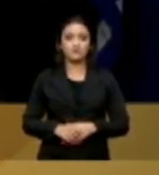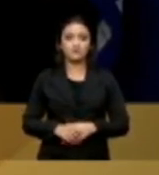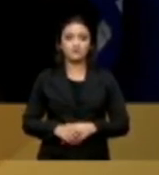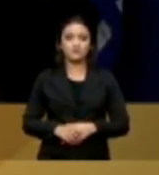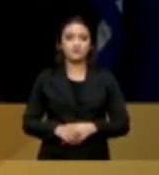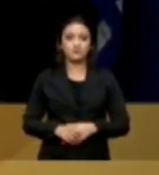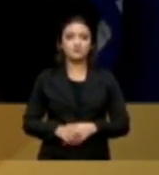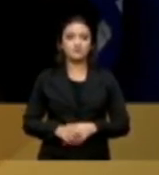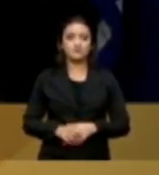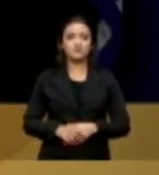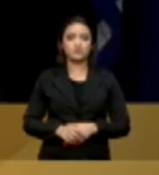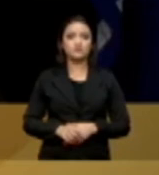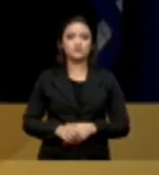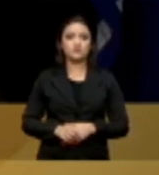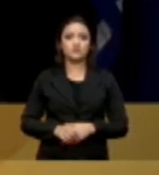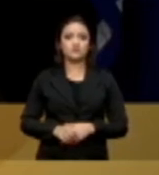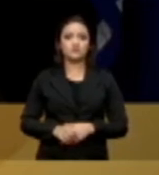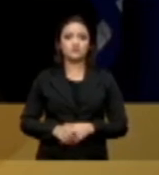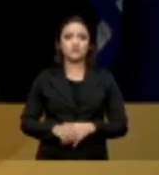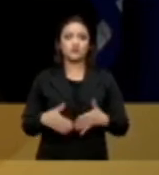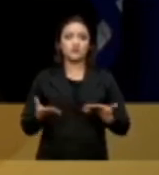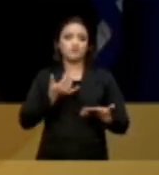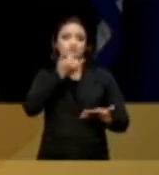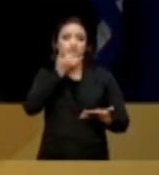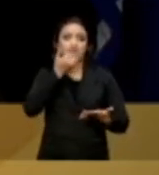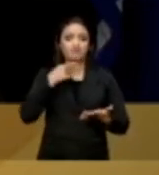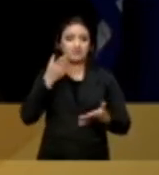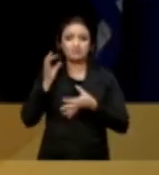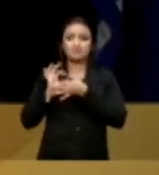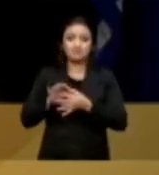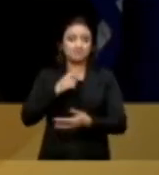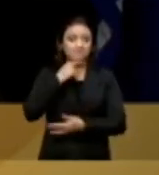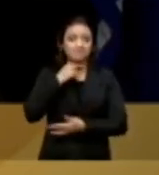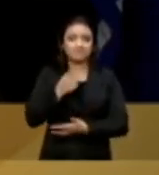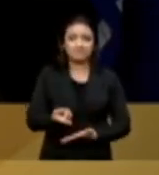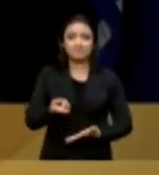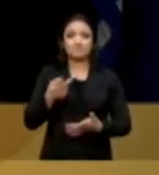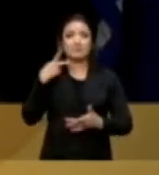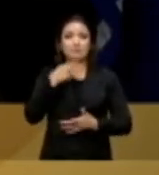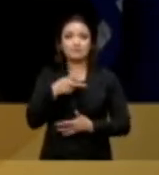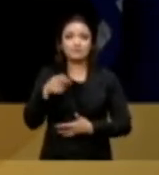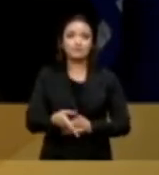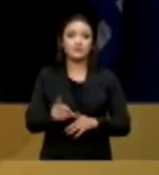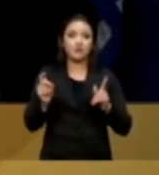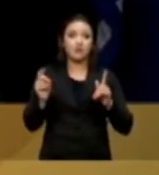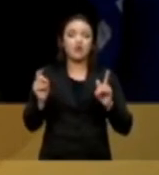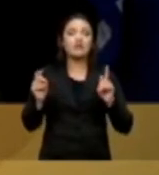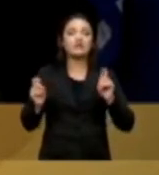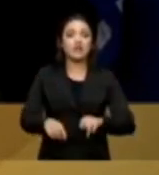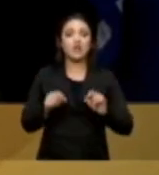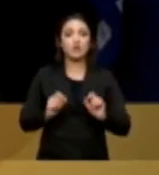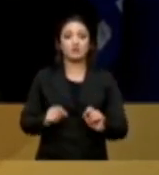e, portanto, sem fundamentação idônea. Volto a dizer, é possível conciliar, no caso, liberdade de crença religiosa,